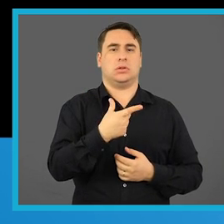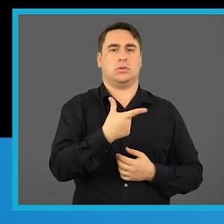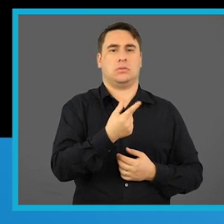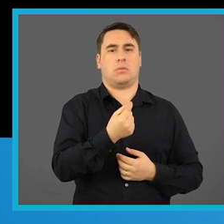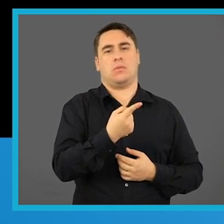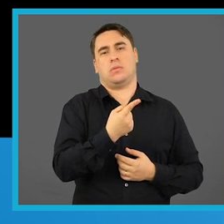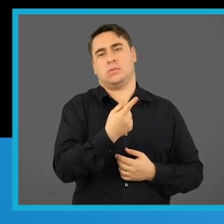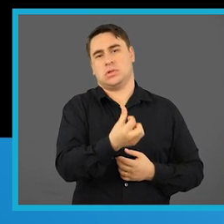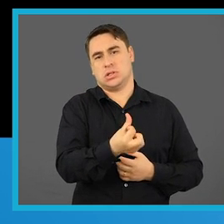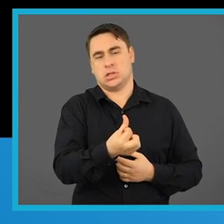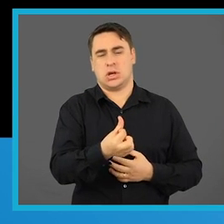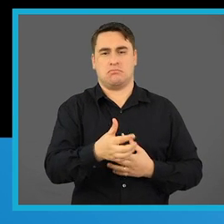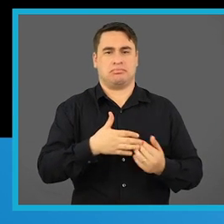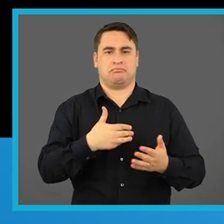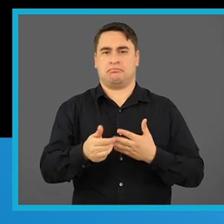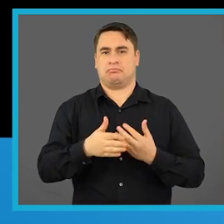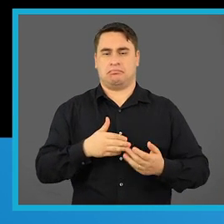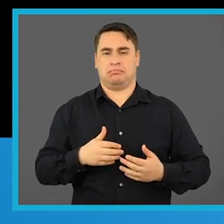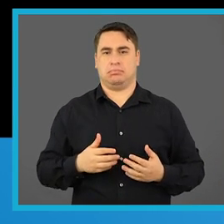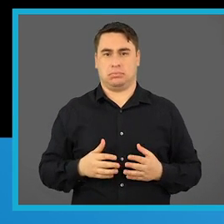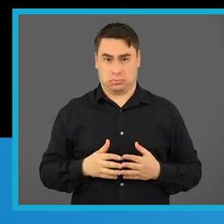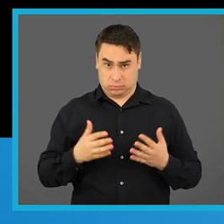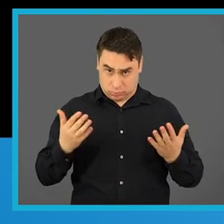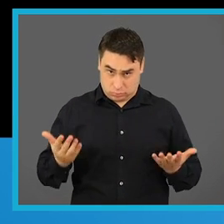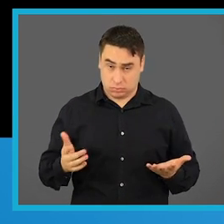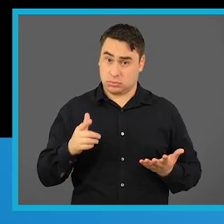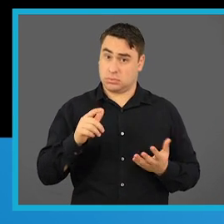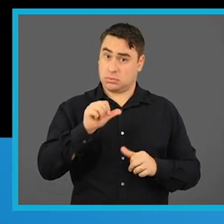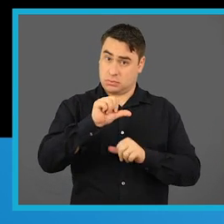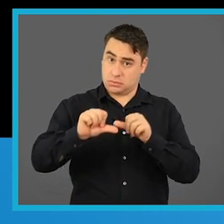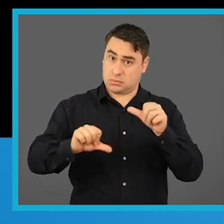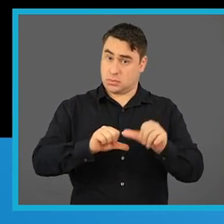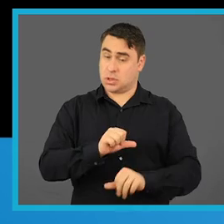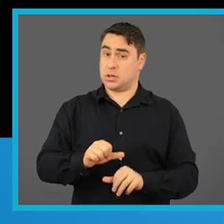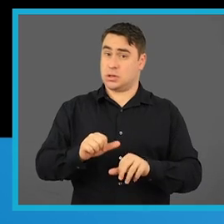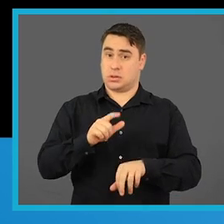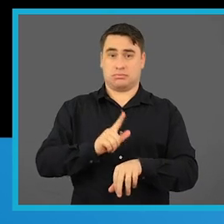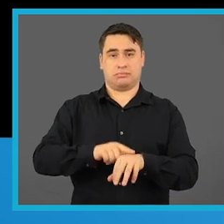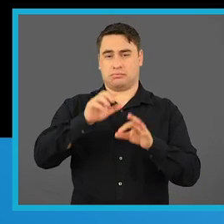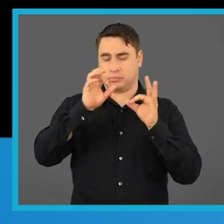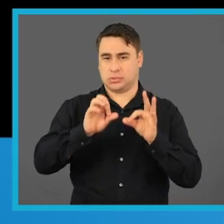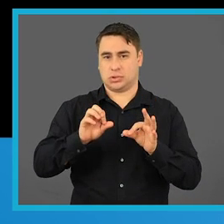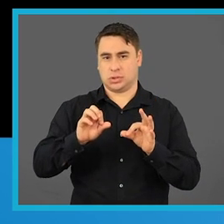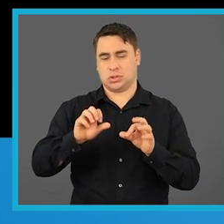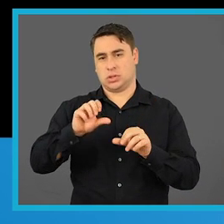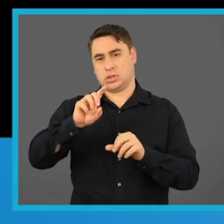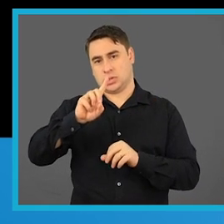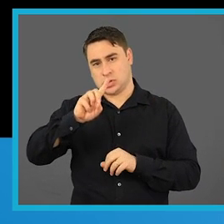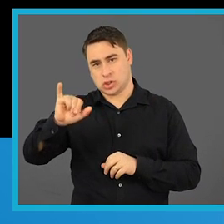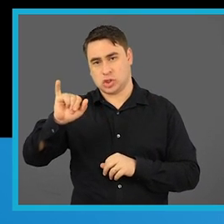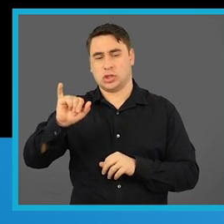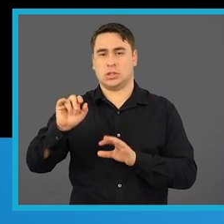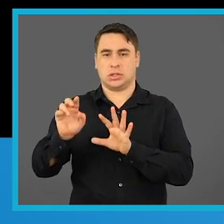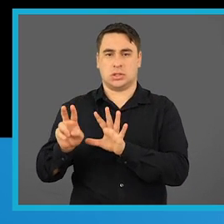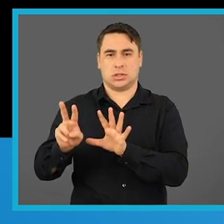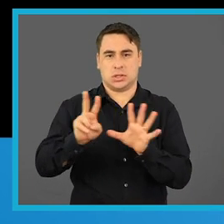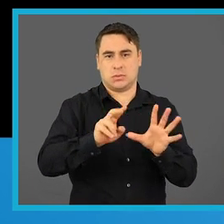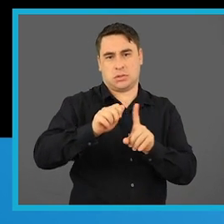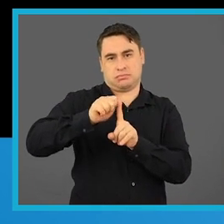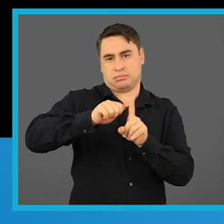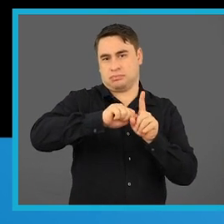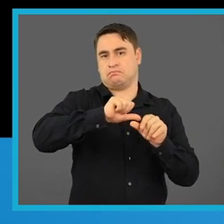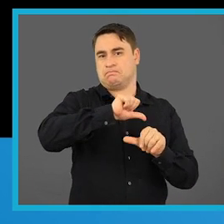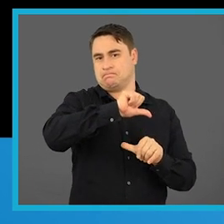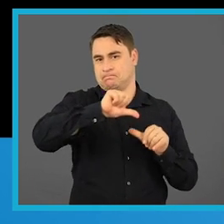2015, 2016 e assim por diante, que ela vai mudar automaticamente os dias da semana nos meses